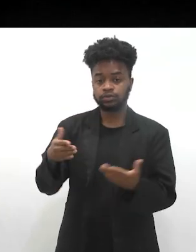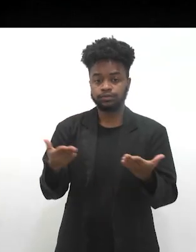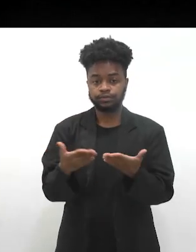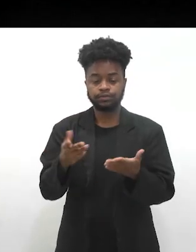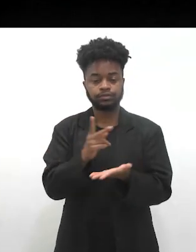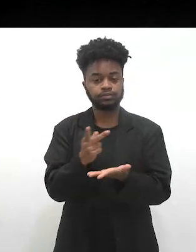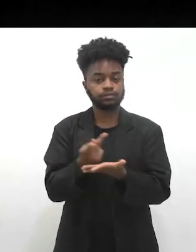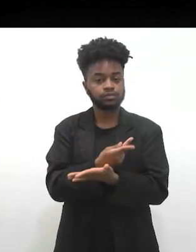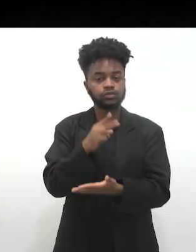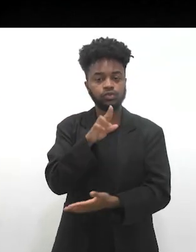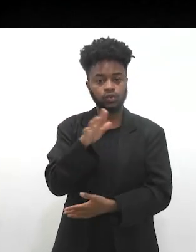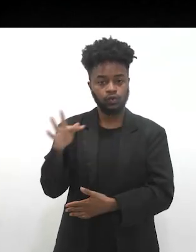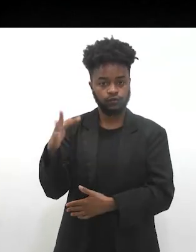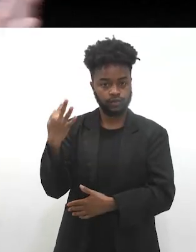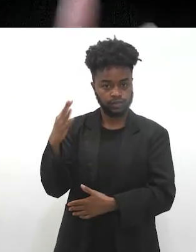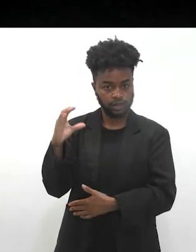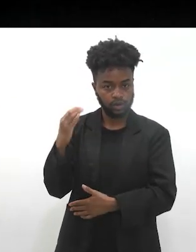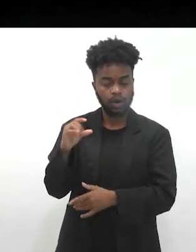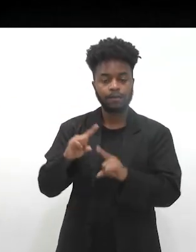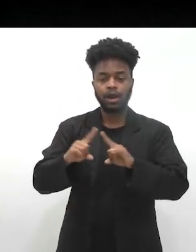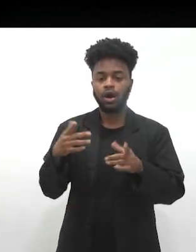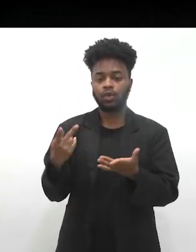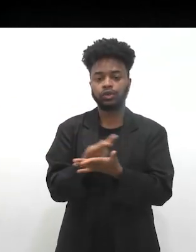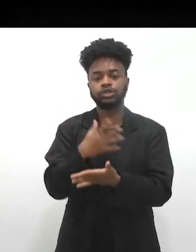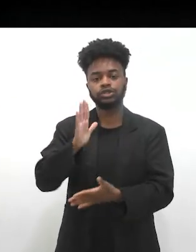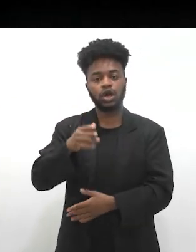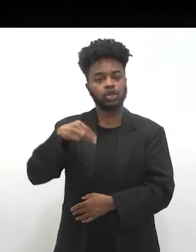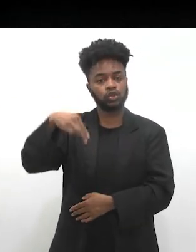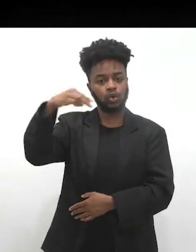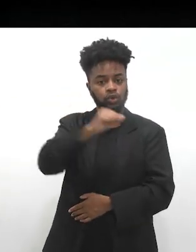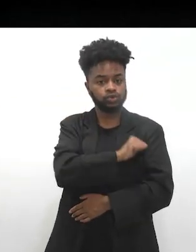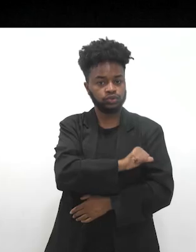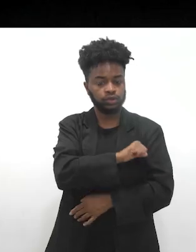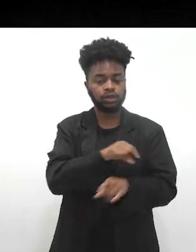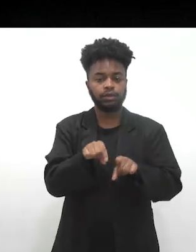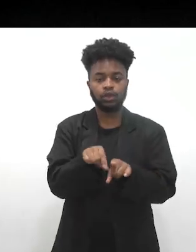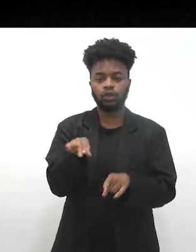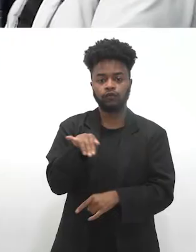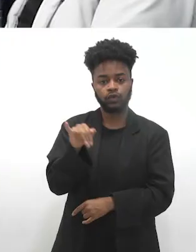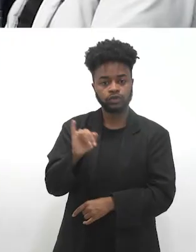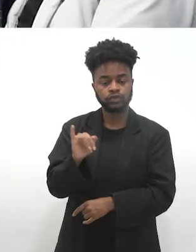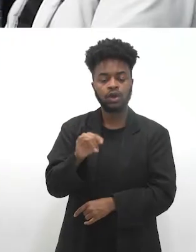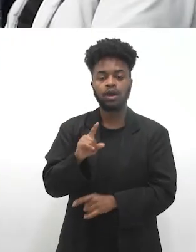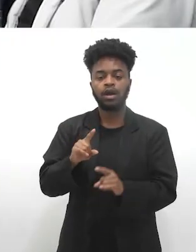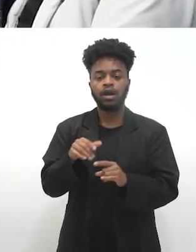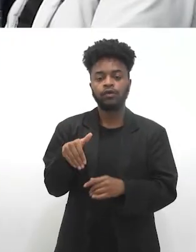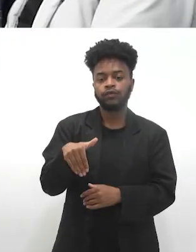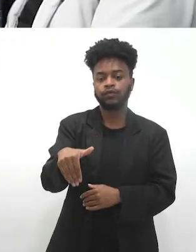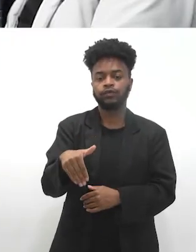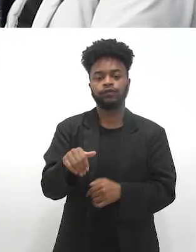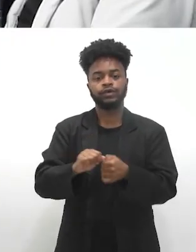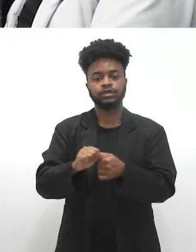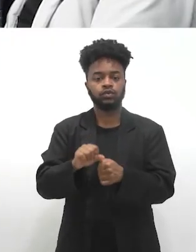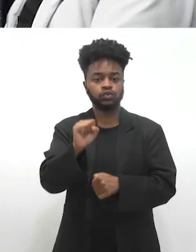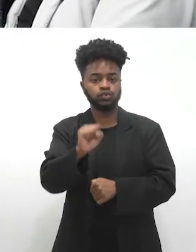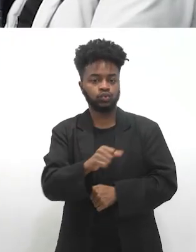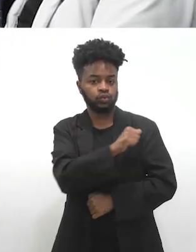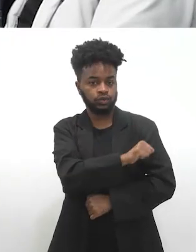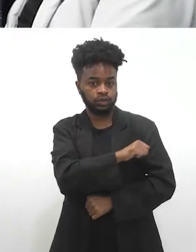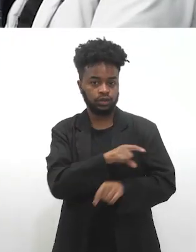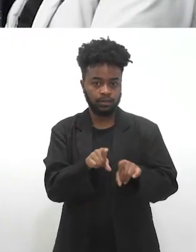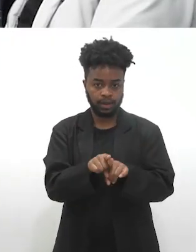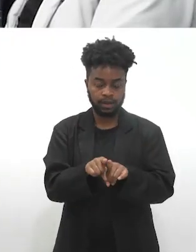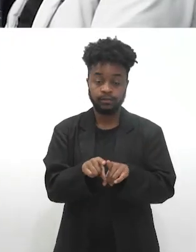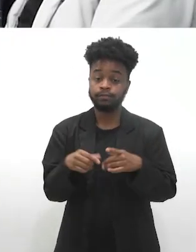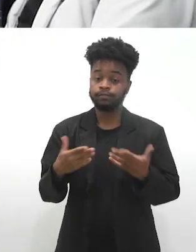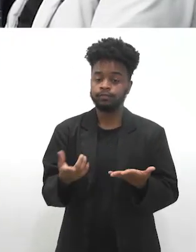está acontecendo na UF, em Niterói, mas já fizemos Norte Fluminense, já fizemos lá em Nova Iguaçu, a expectativa é que a gente faça no Sul Fluminense também, ou